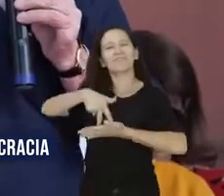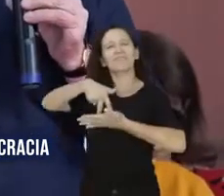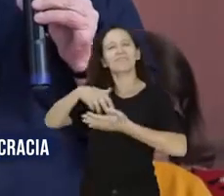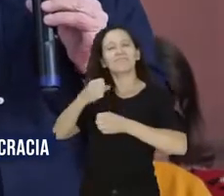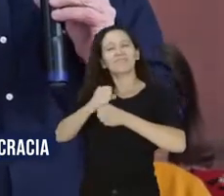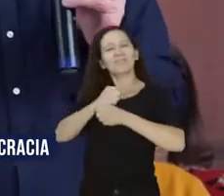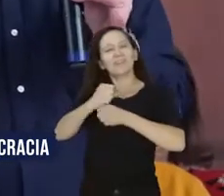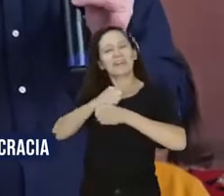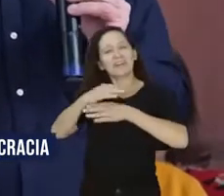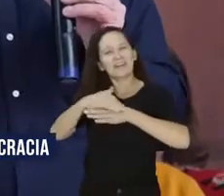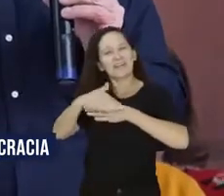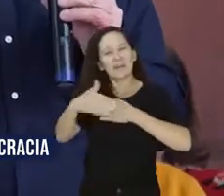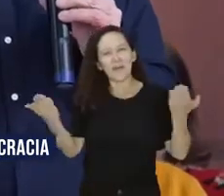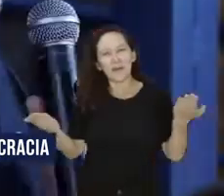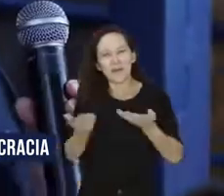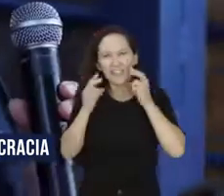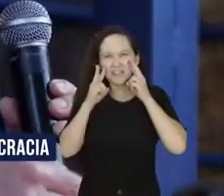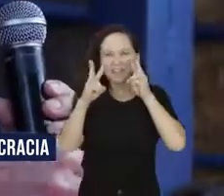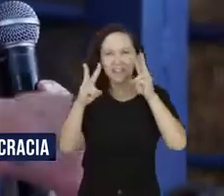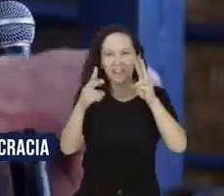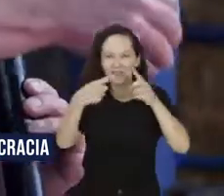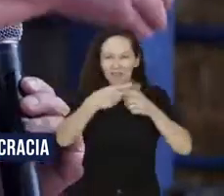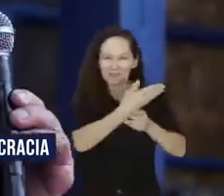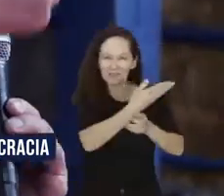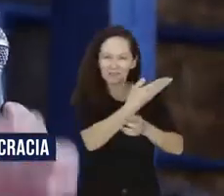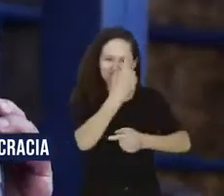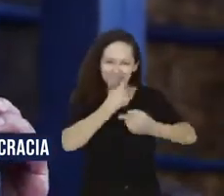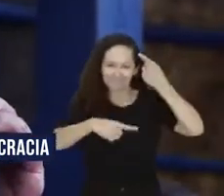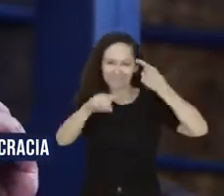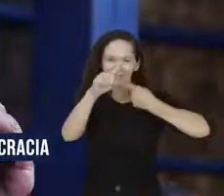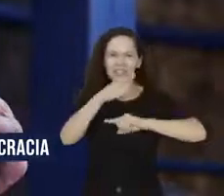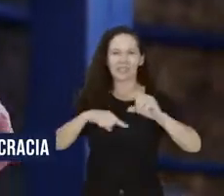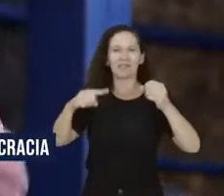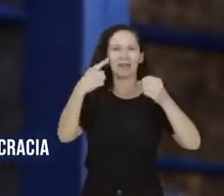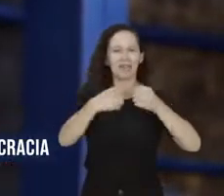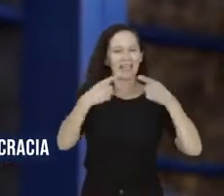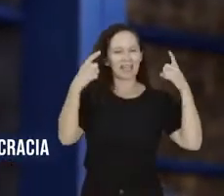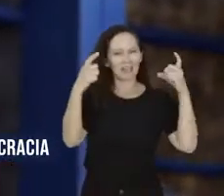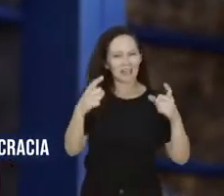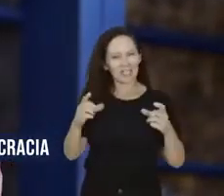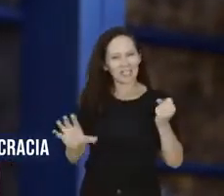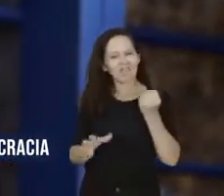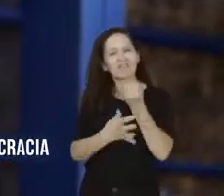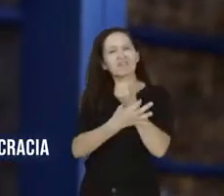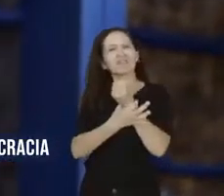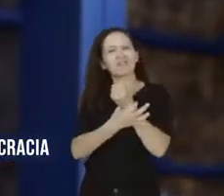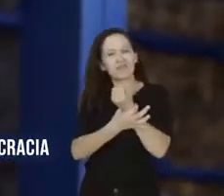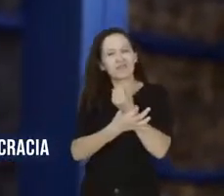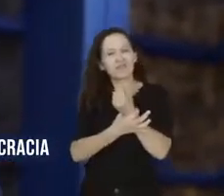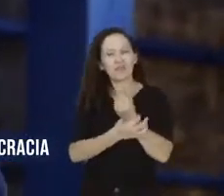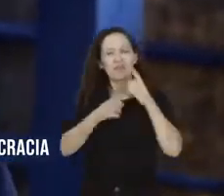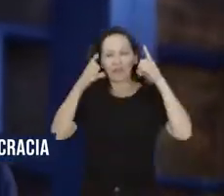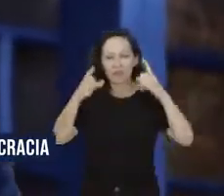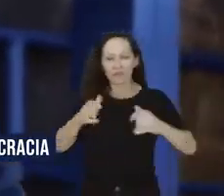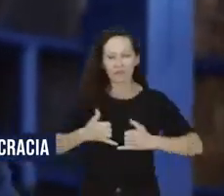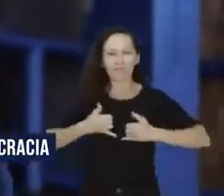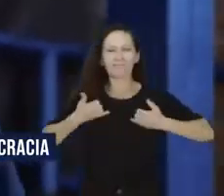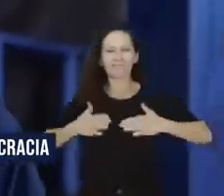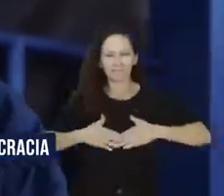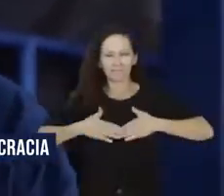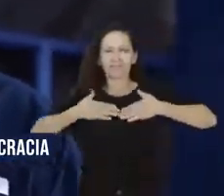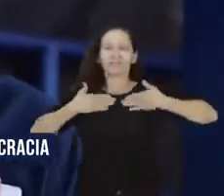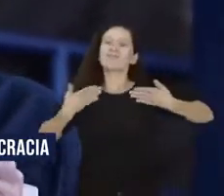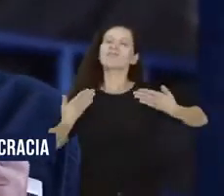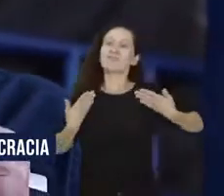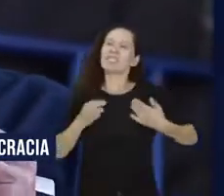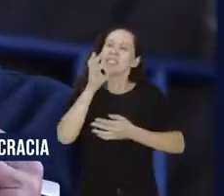que vocês transformaram isso aqui num lugar digno, num lugar de orgulho, num lugar decente para